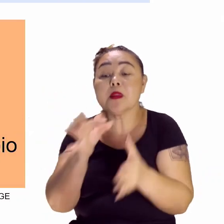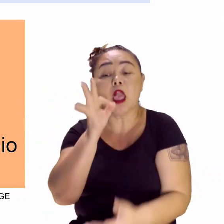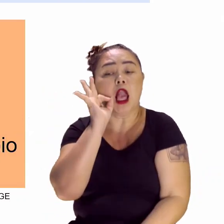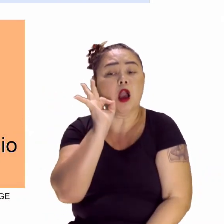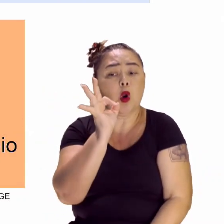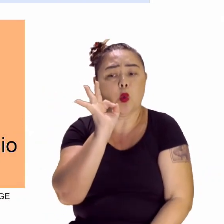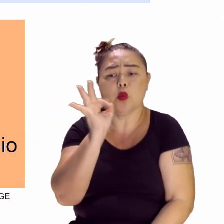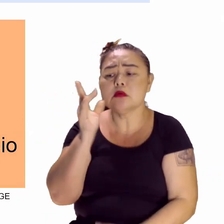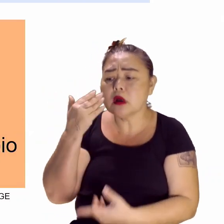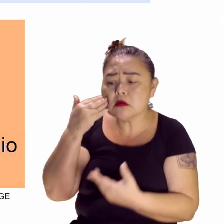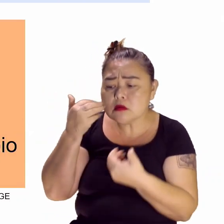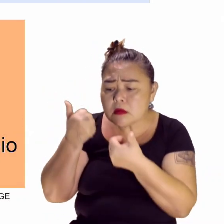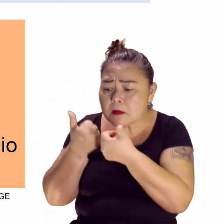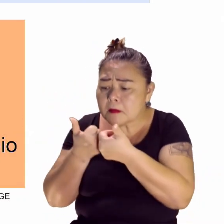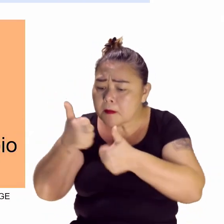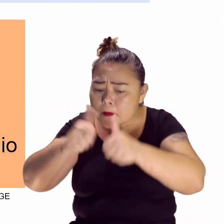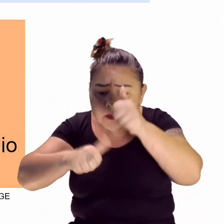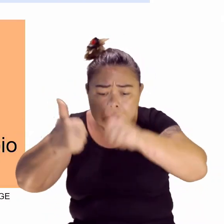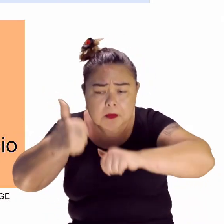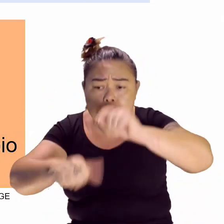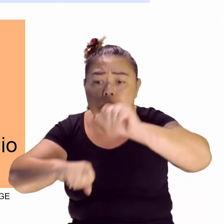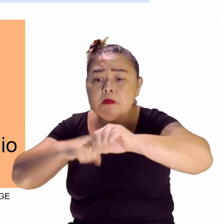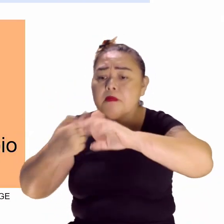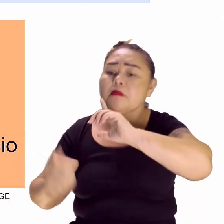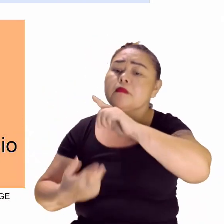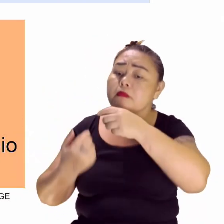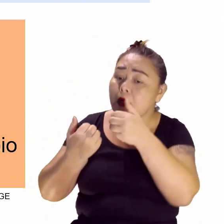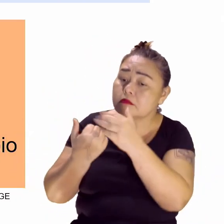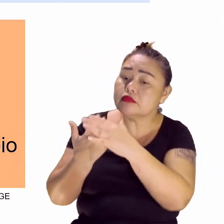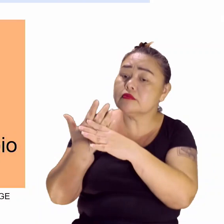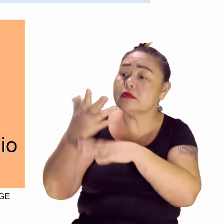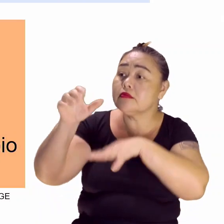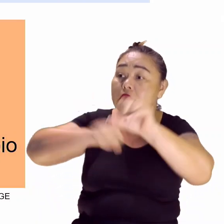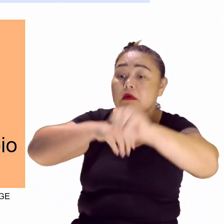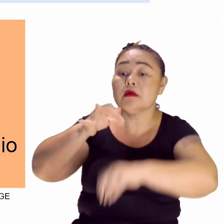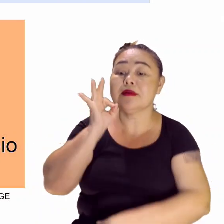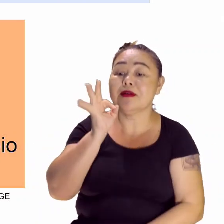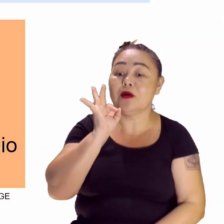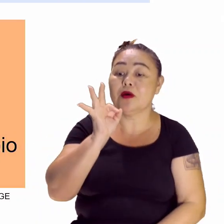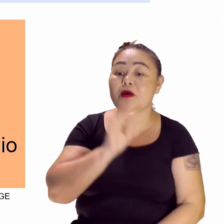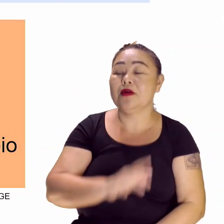café que tá tendo todo o acompanhamento e consequentemente aumenta a produção certo